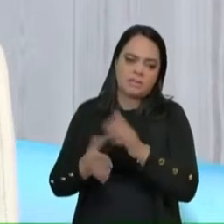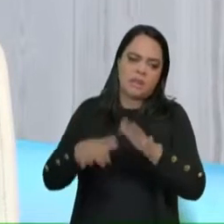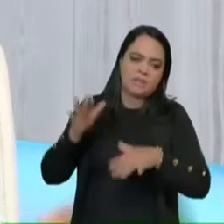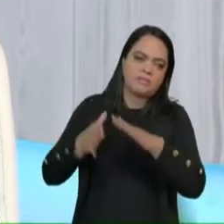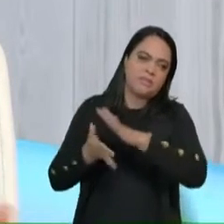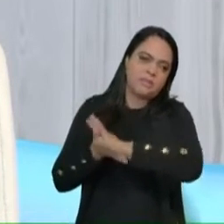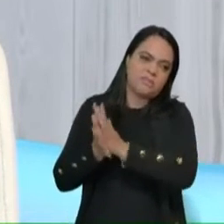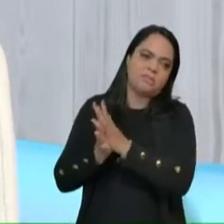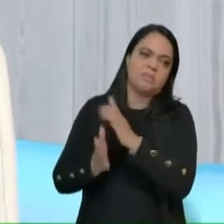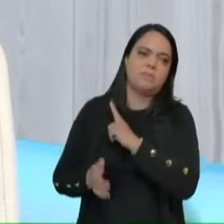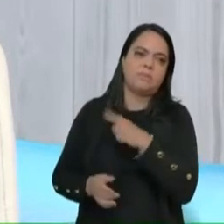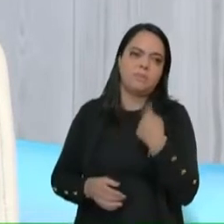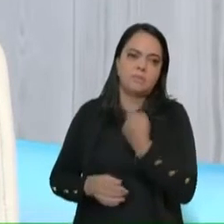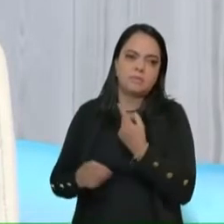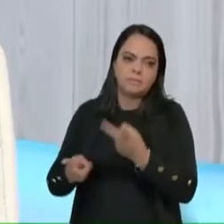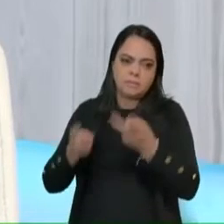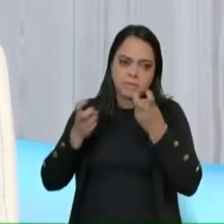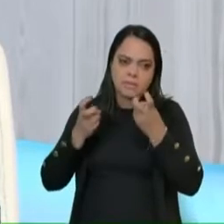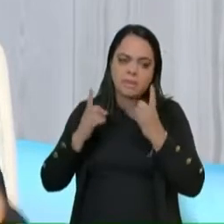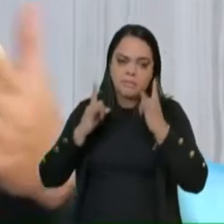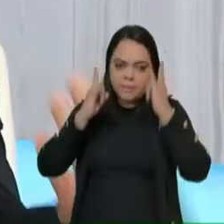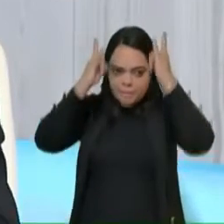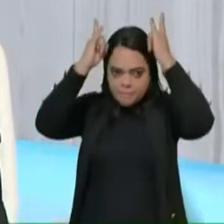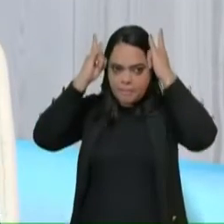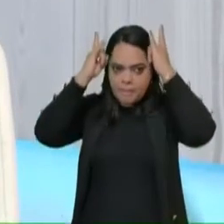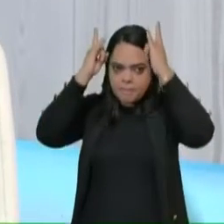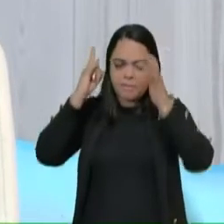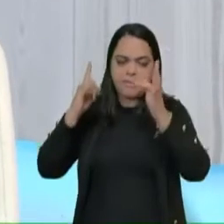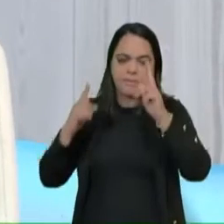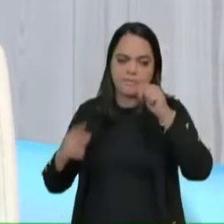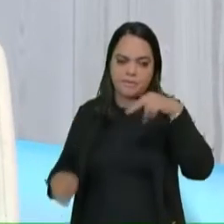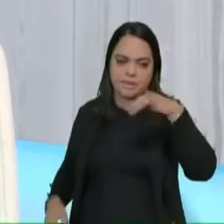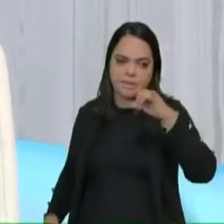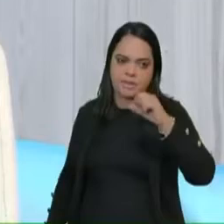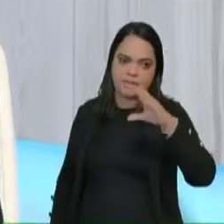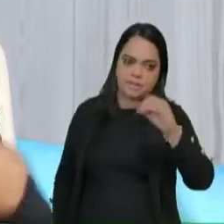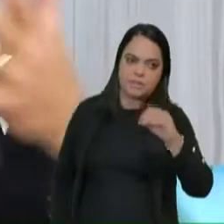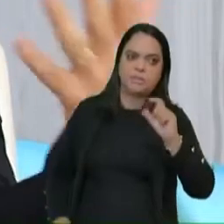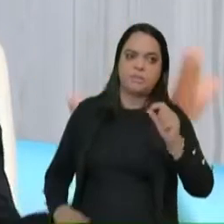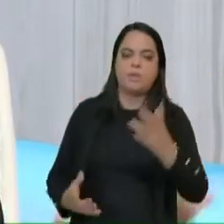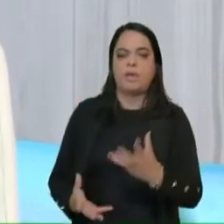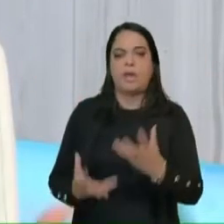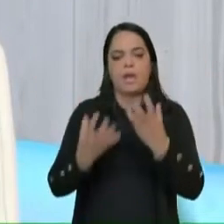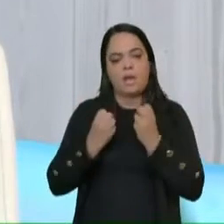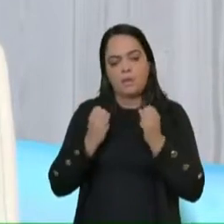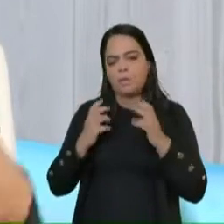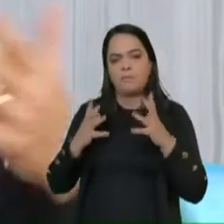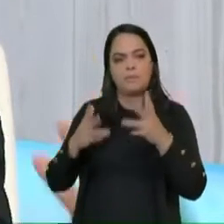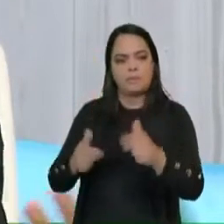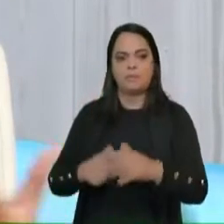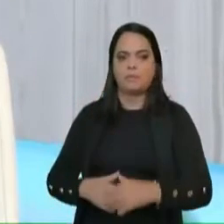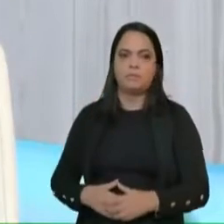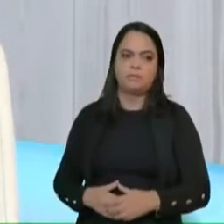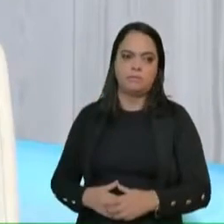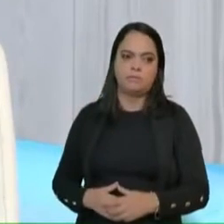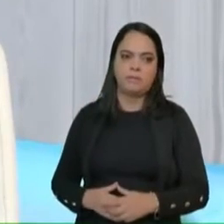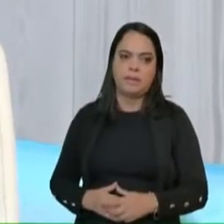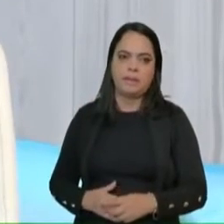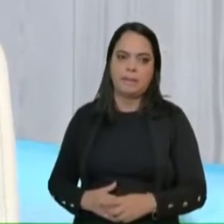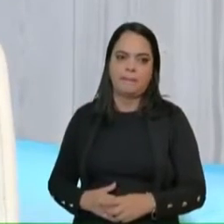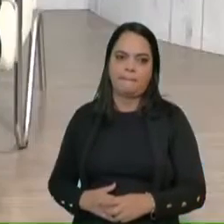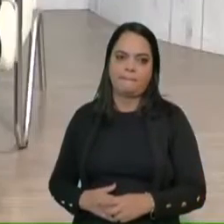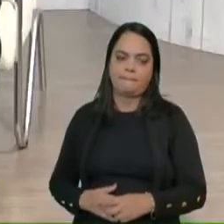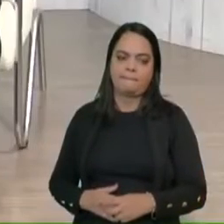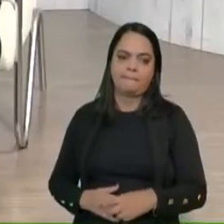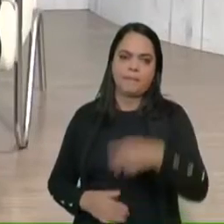a gente vê no Papa Francisco essa abertura e essa acolhida né de acolher ter a capacidade de acolher a todos indistintamente